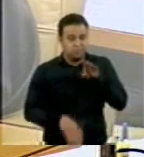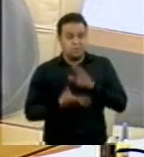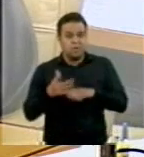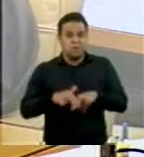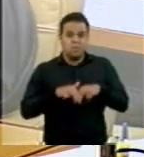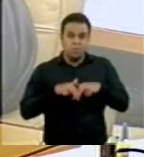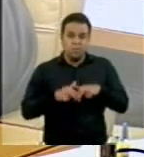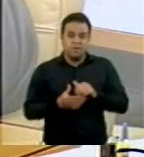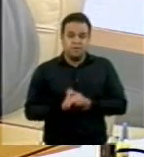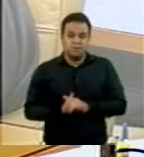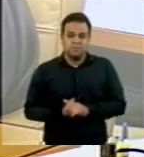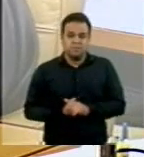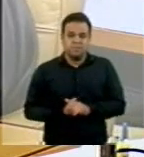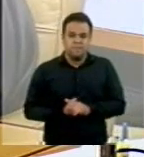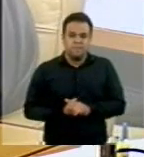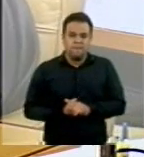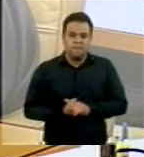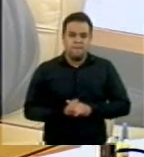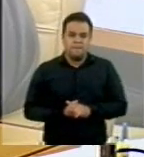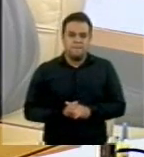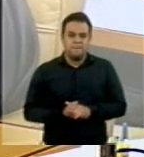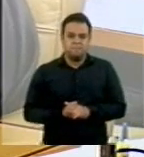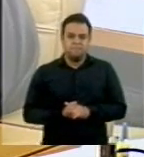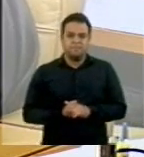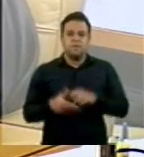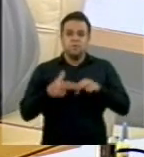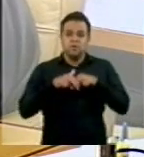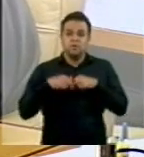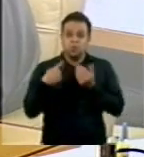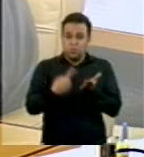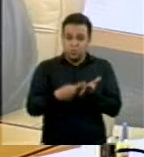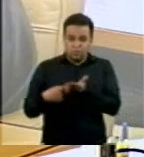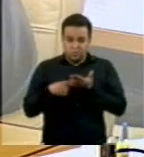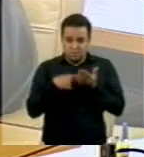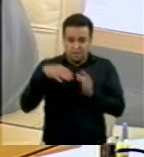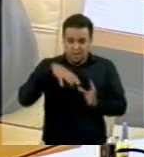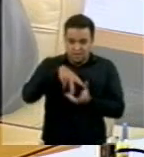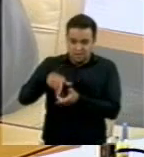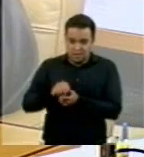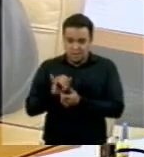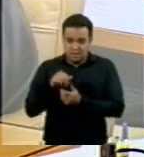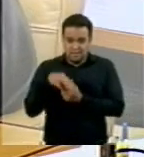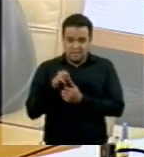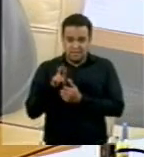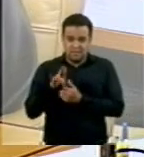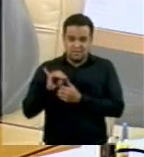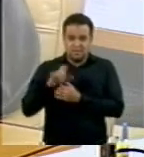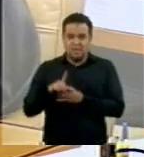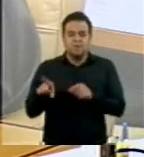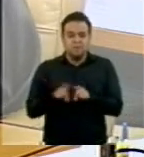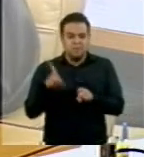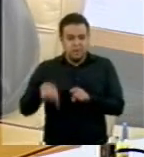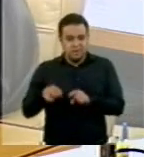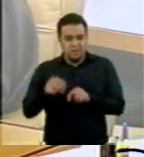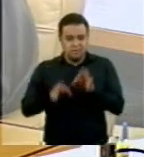por isso que entendo que esses pactos internacionais, sejam eles também